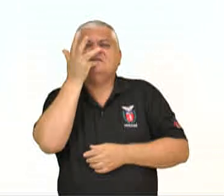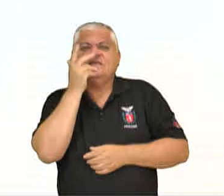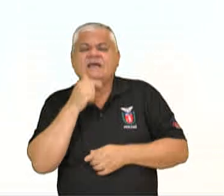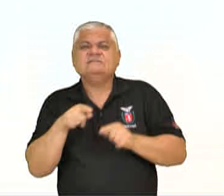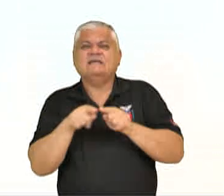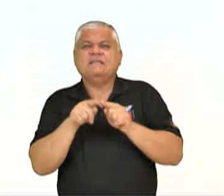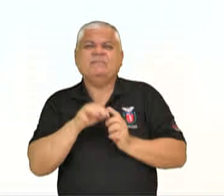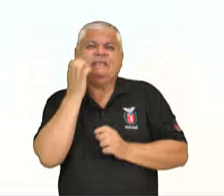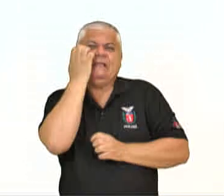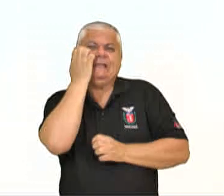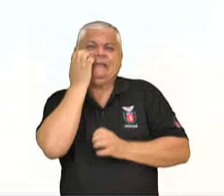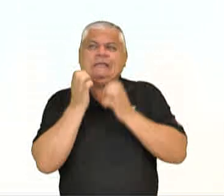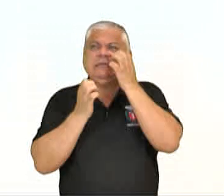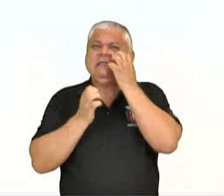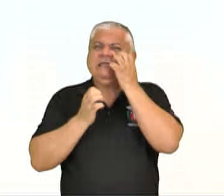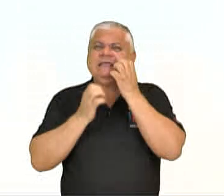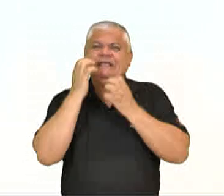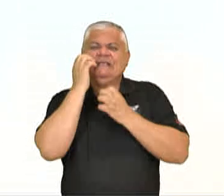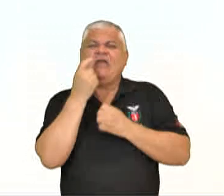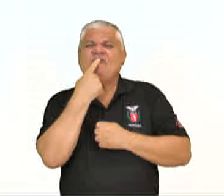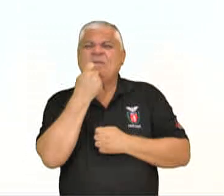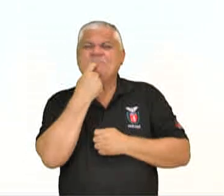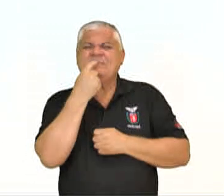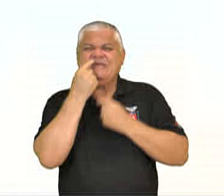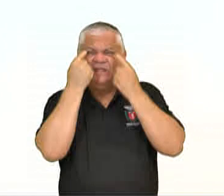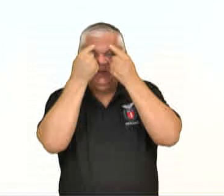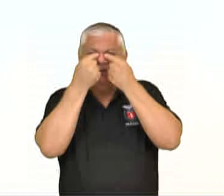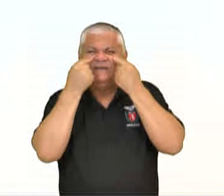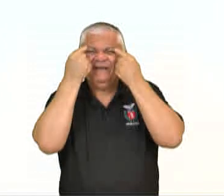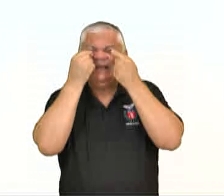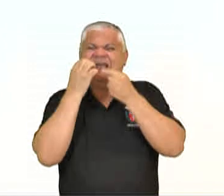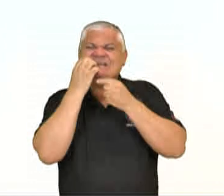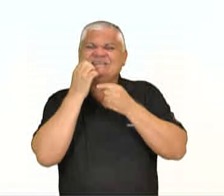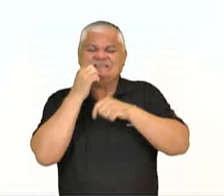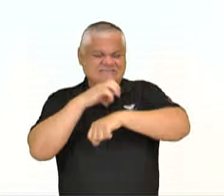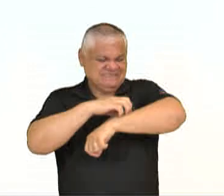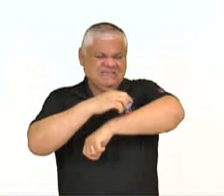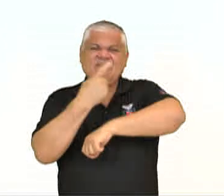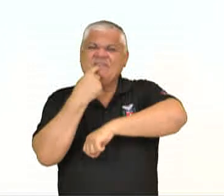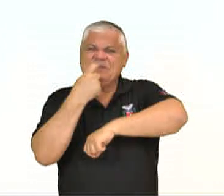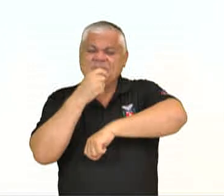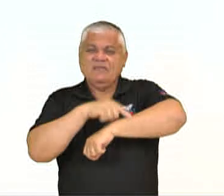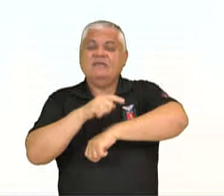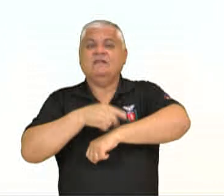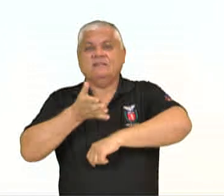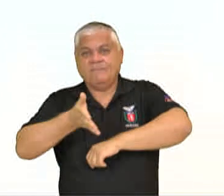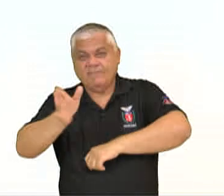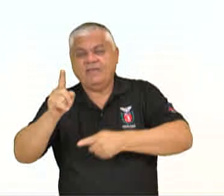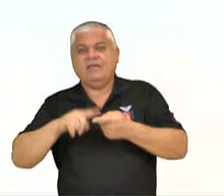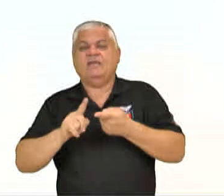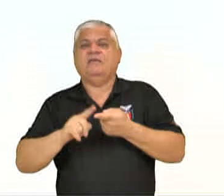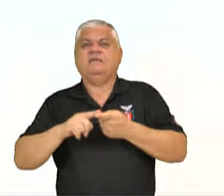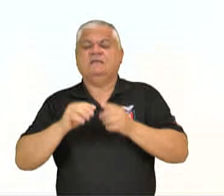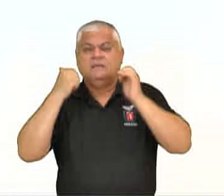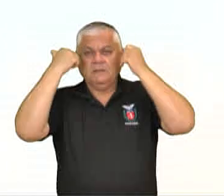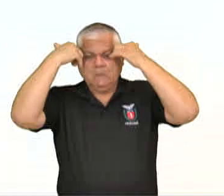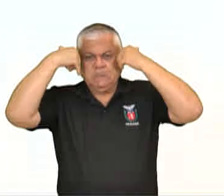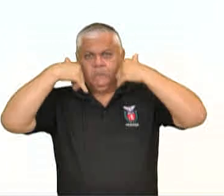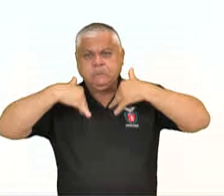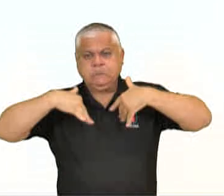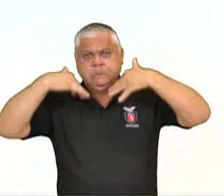dermatite atópica também melhoram muito com este tratamento. A psoríase, por diminuir a